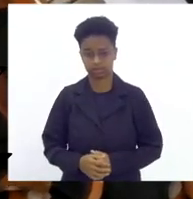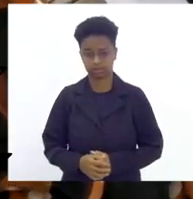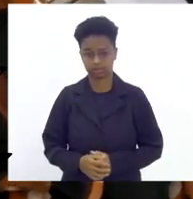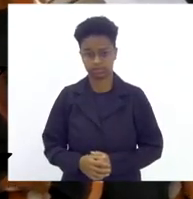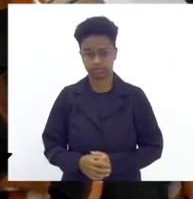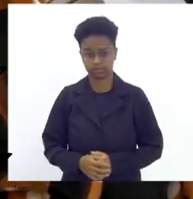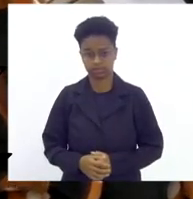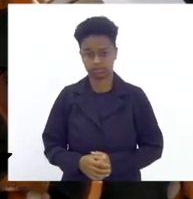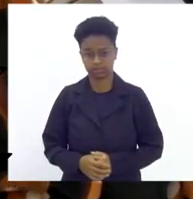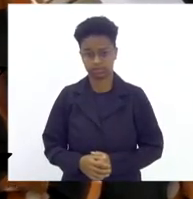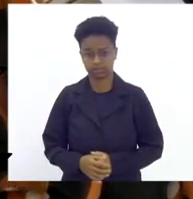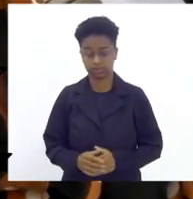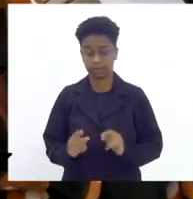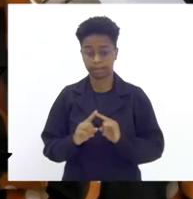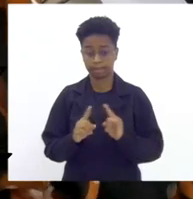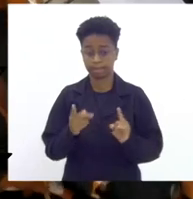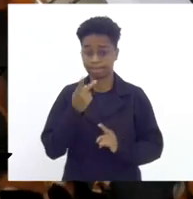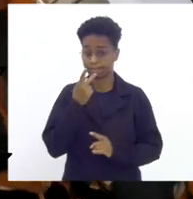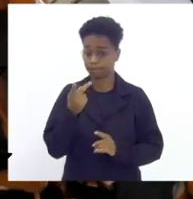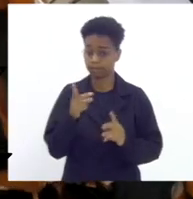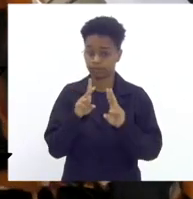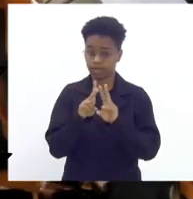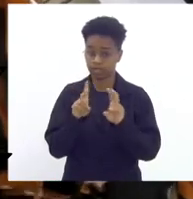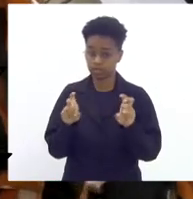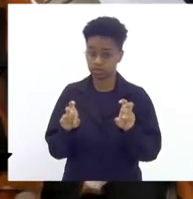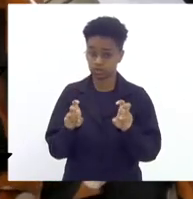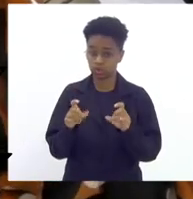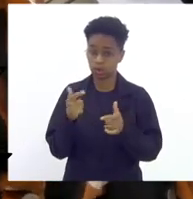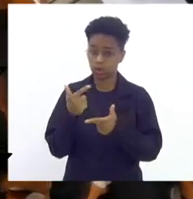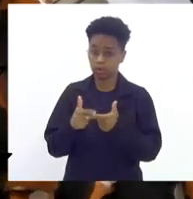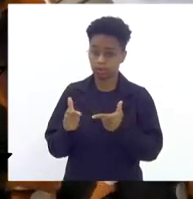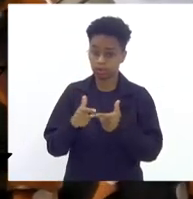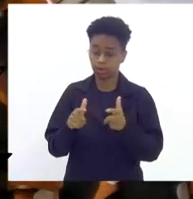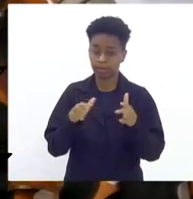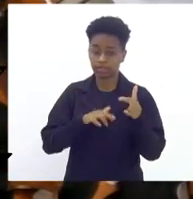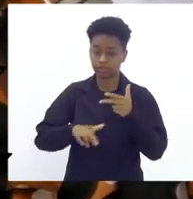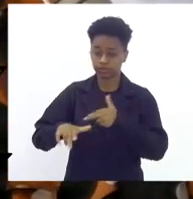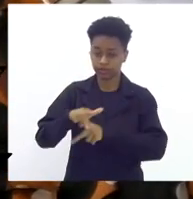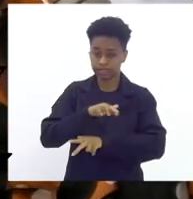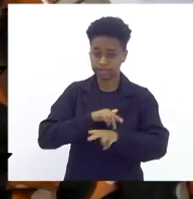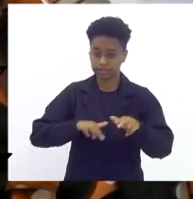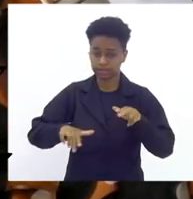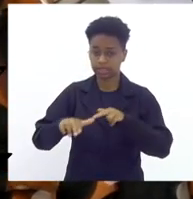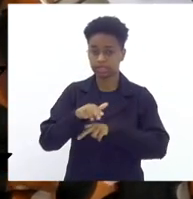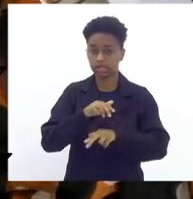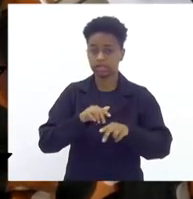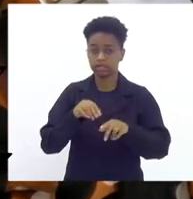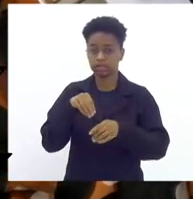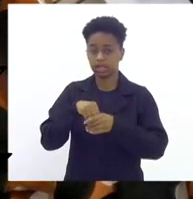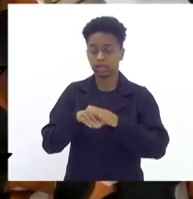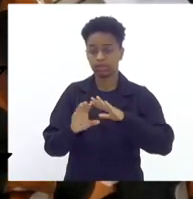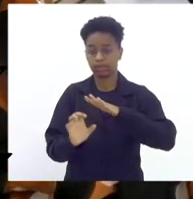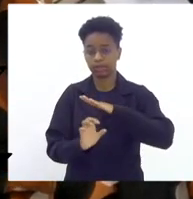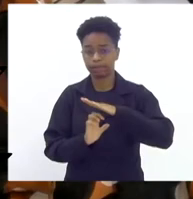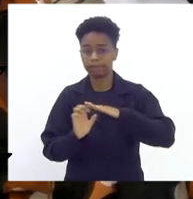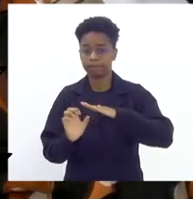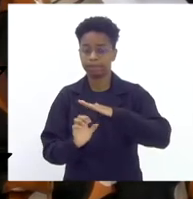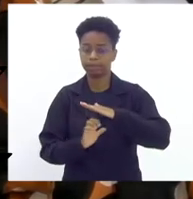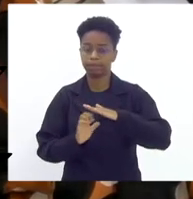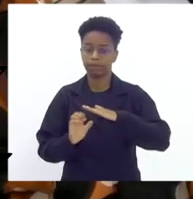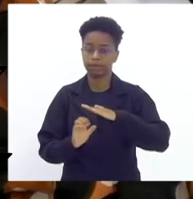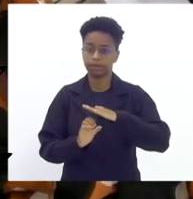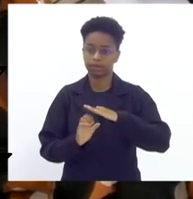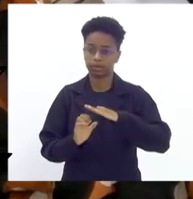Mas quero falar sobre programa de diversidade das empresas que tem